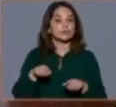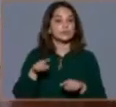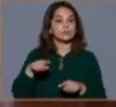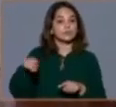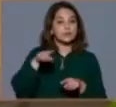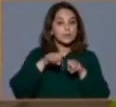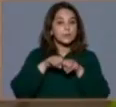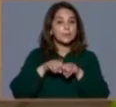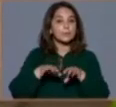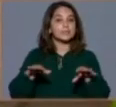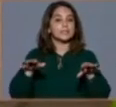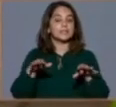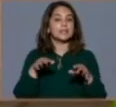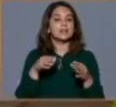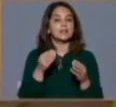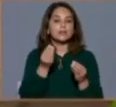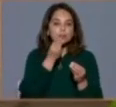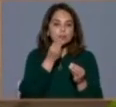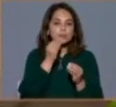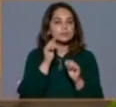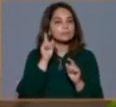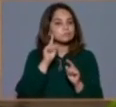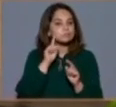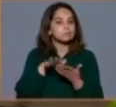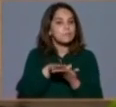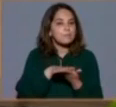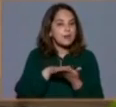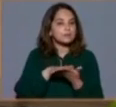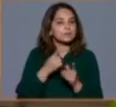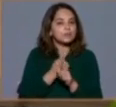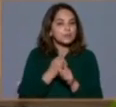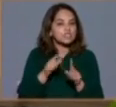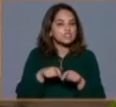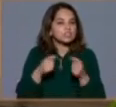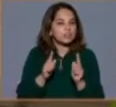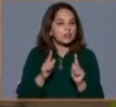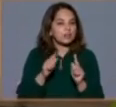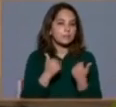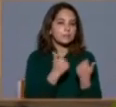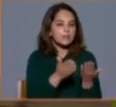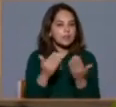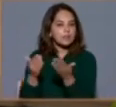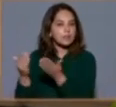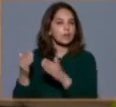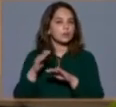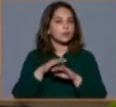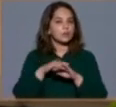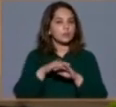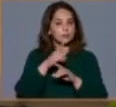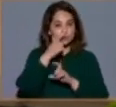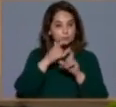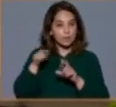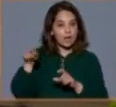partilha de bens alimentares essenciais e não perecíveis para a nossa despensa solidária, para que os nossos vicentinos